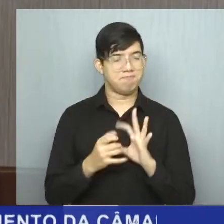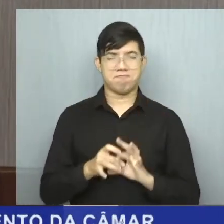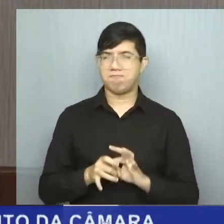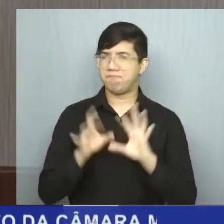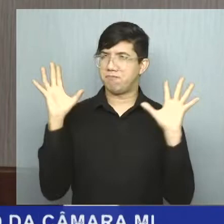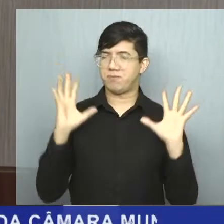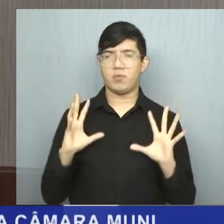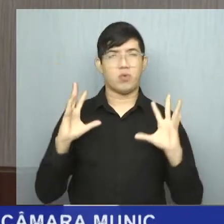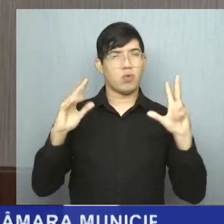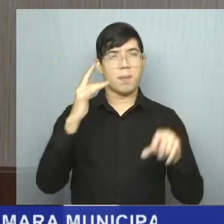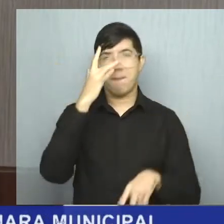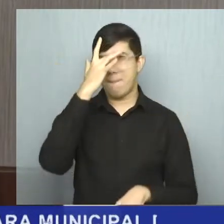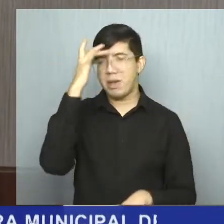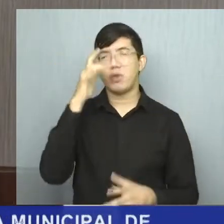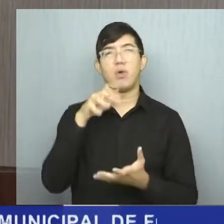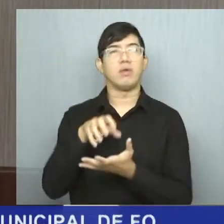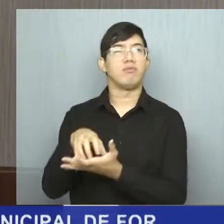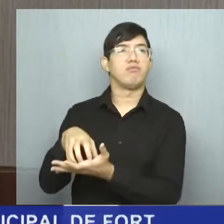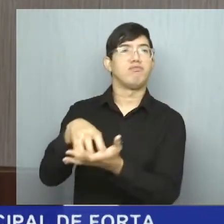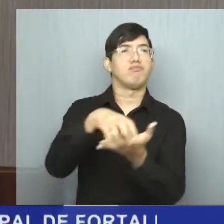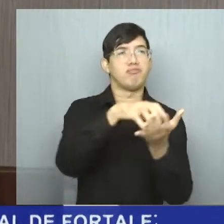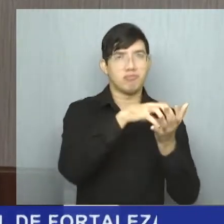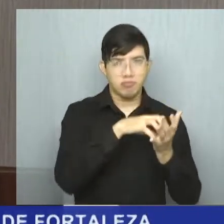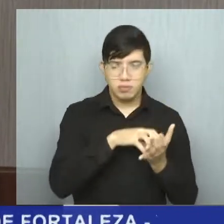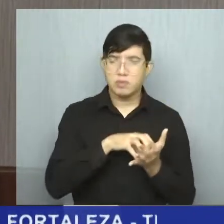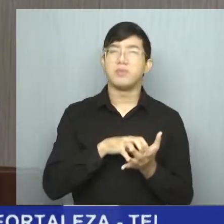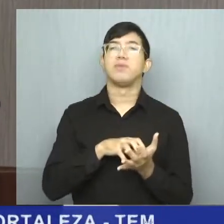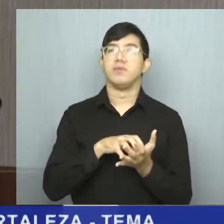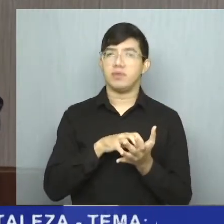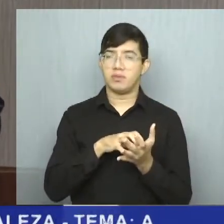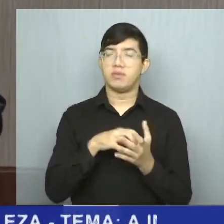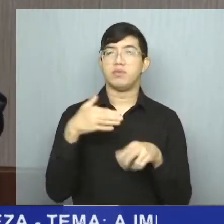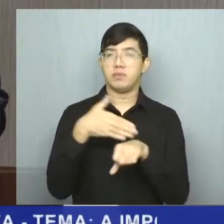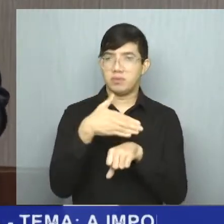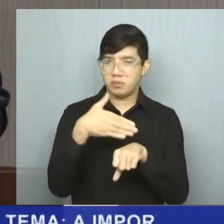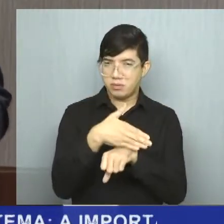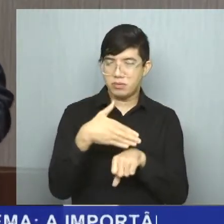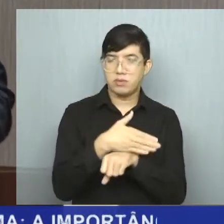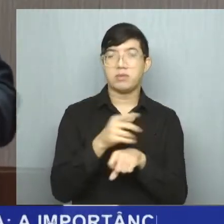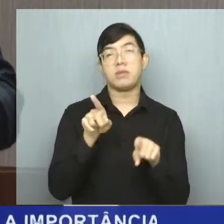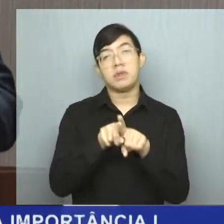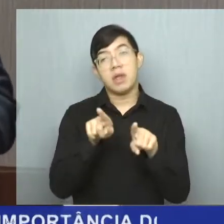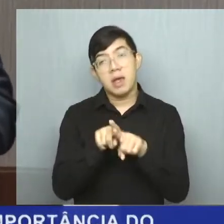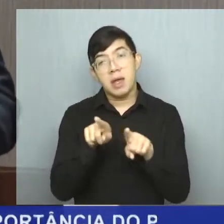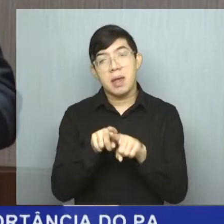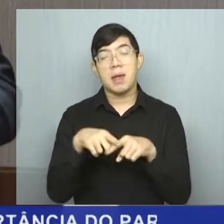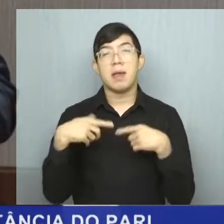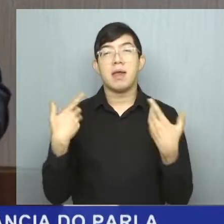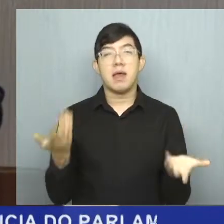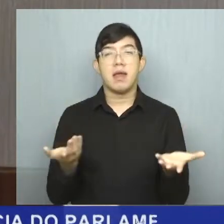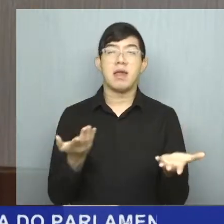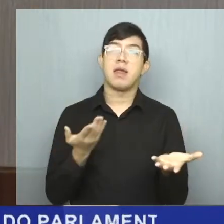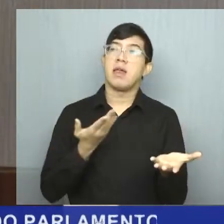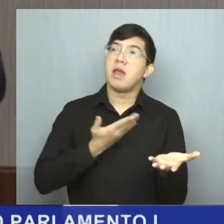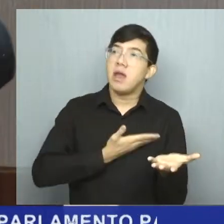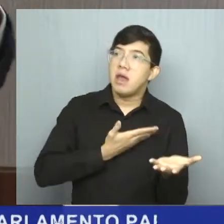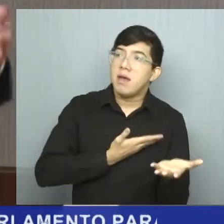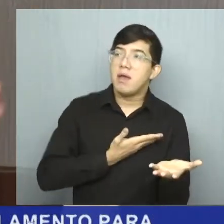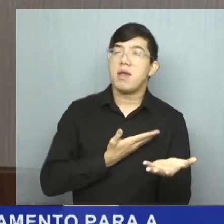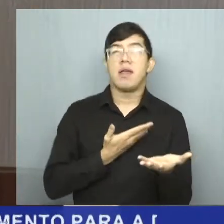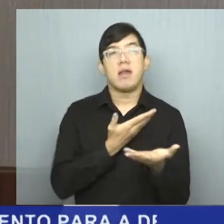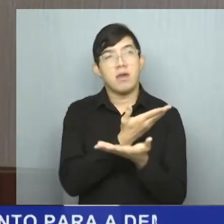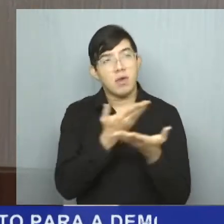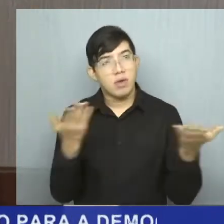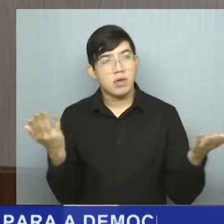da casa, para os vereadores e também para aqueles colegas vereadores das casas legislativas aqui